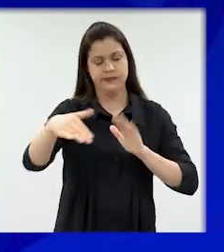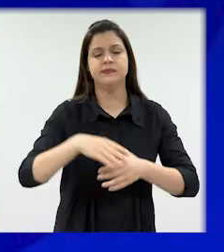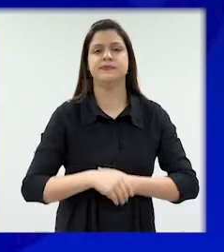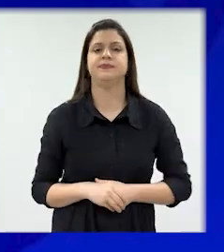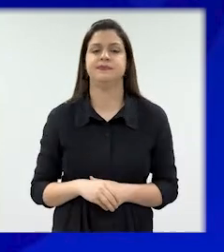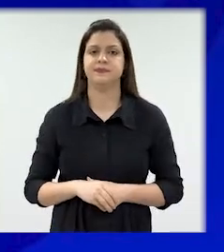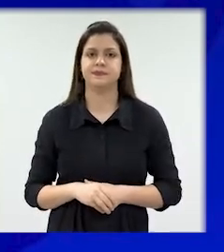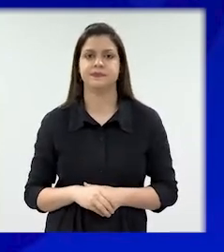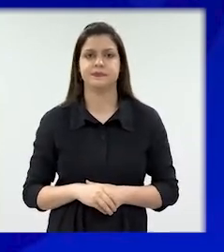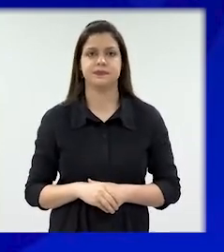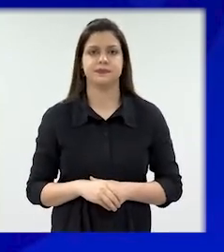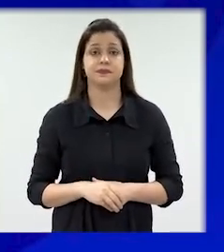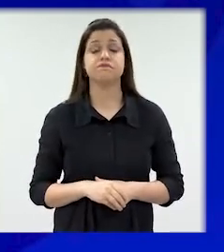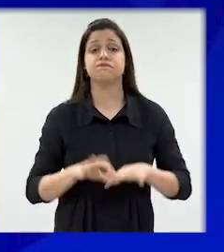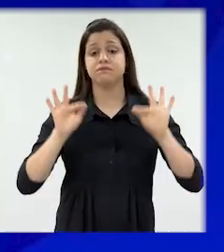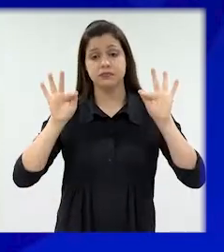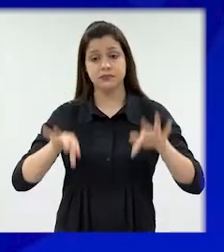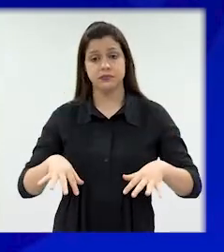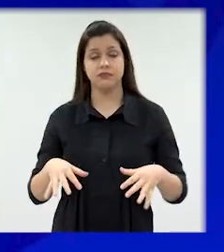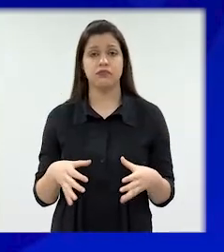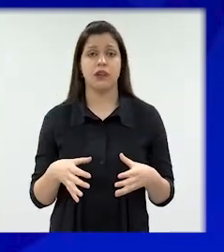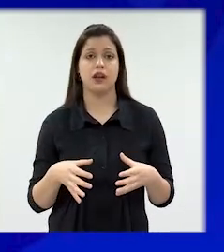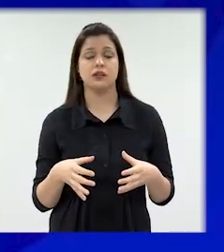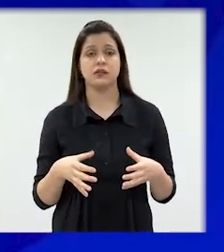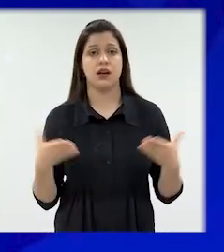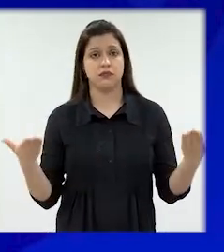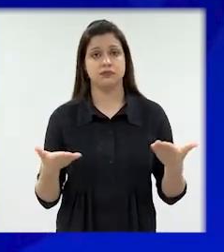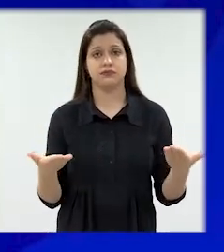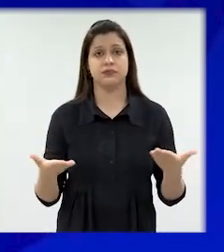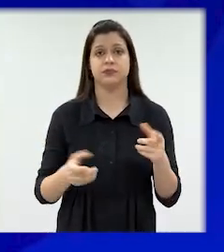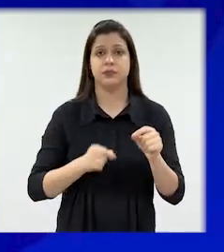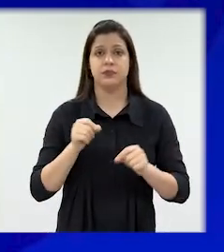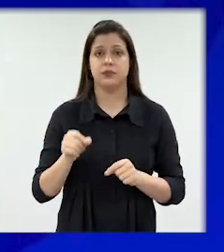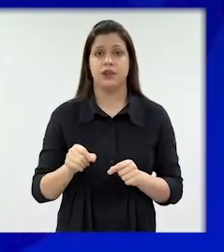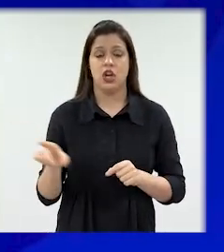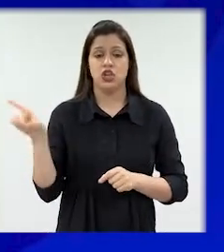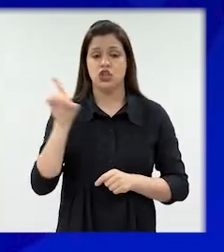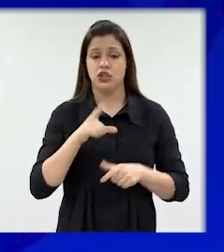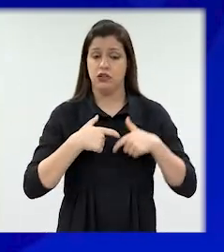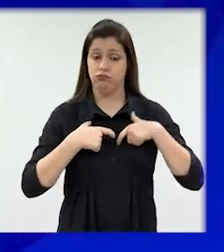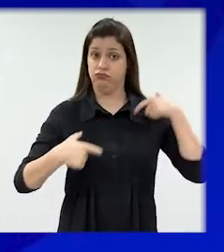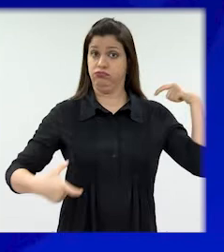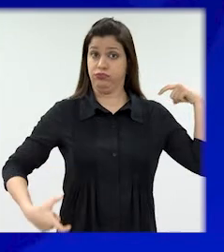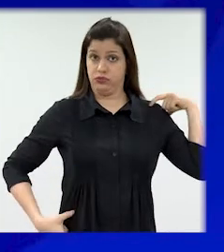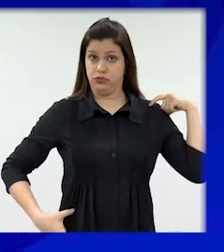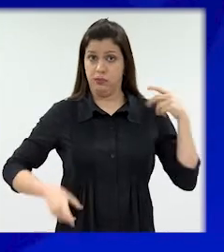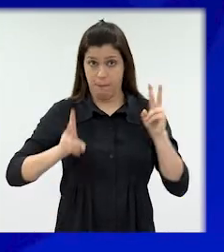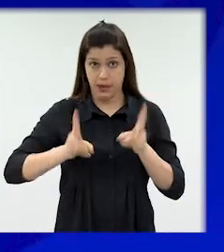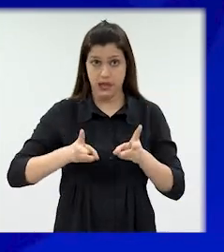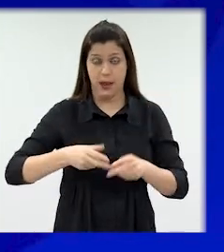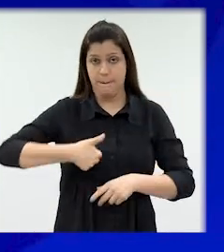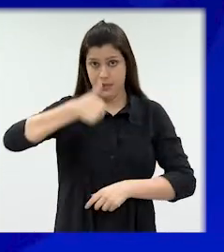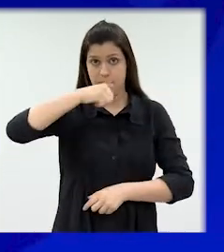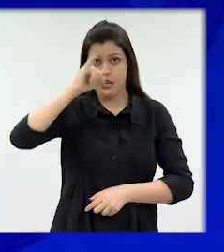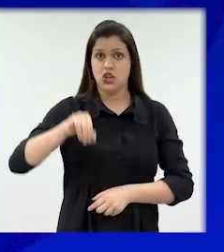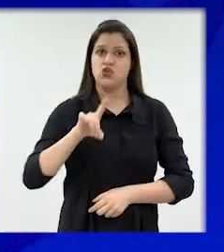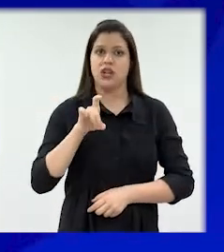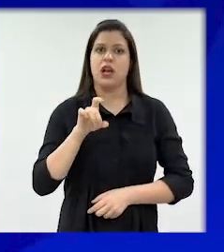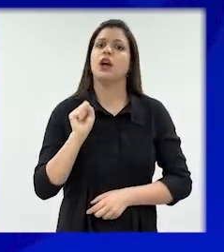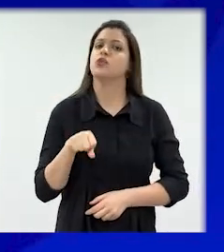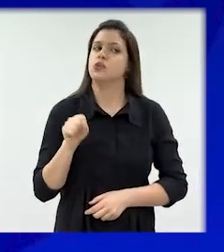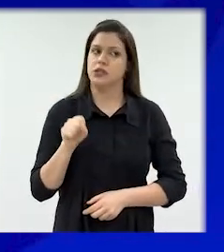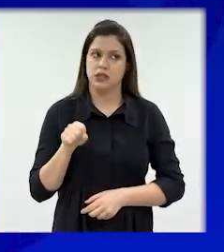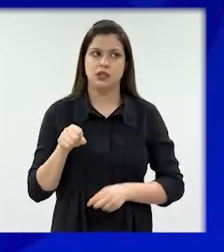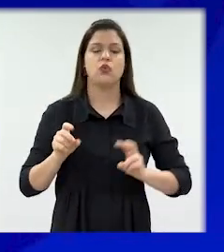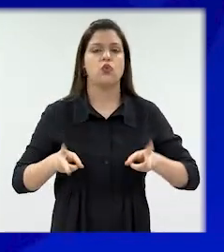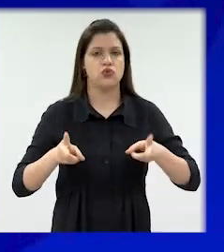adiante. Agora, só para finalizar o bloco, em se tratando da data da posse, mantém dia 1º de janeiro? Sim,